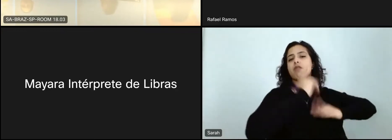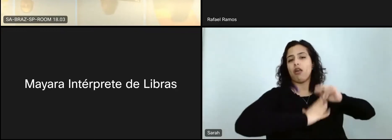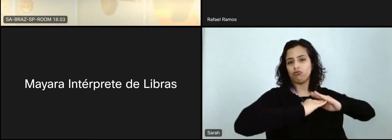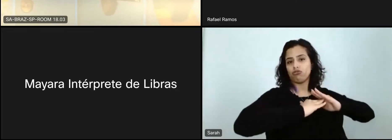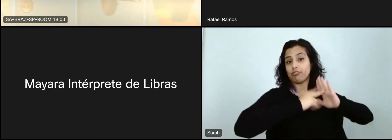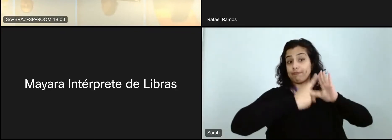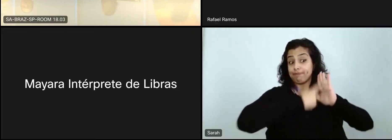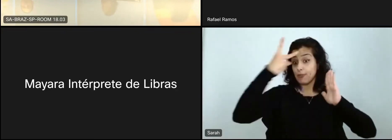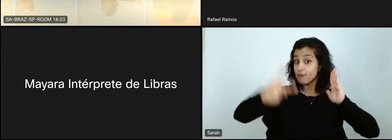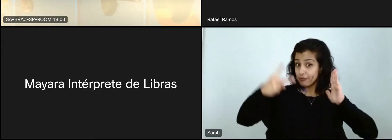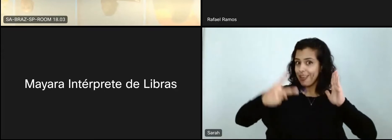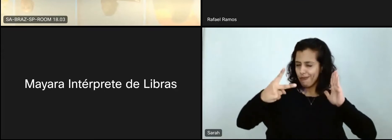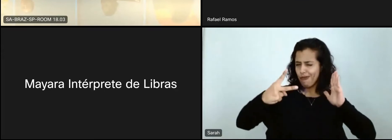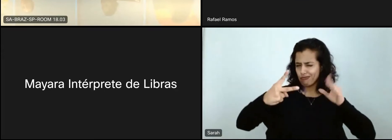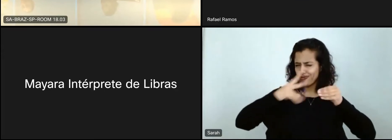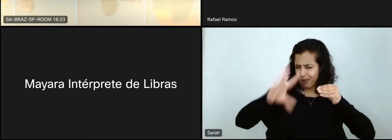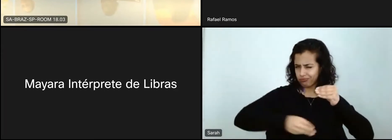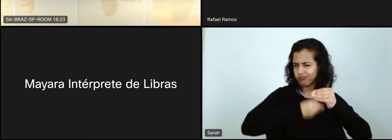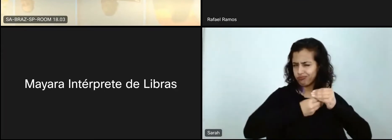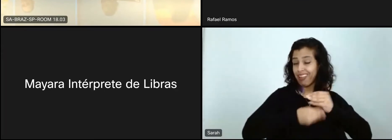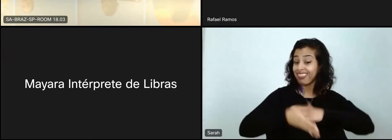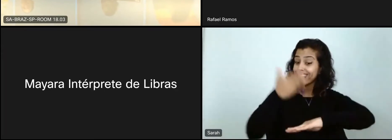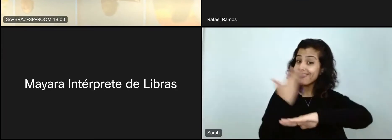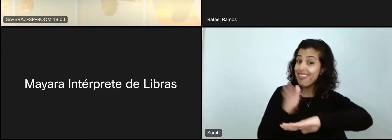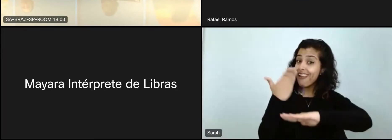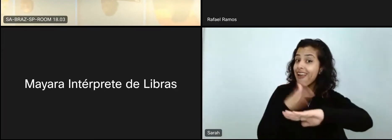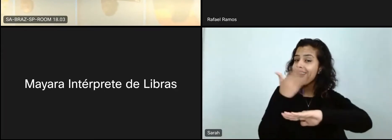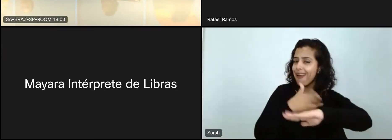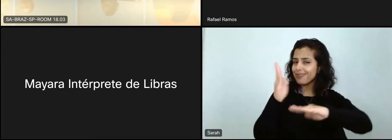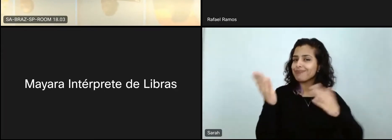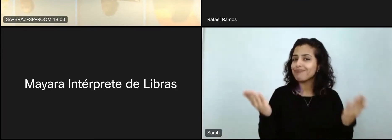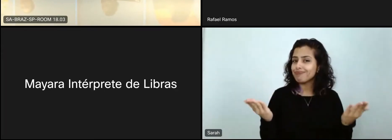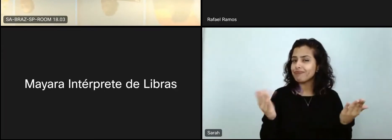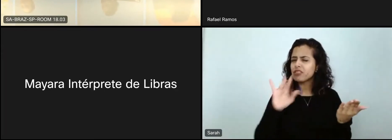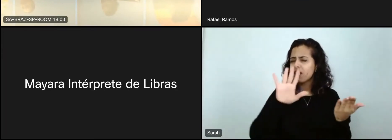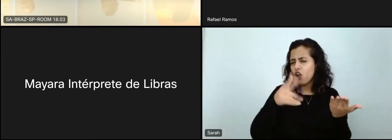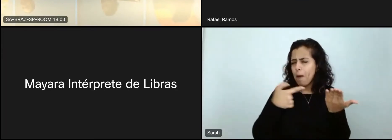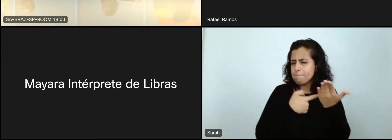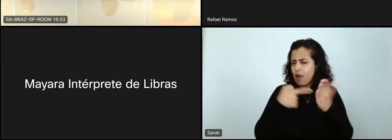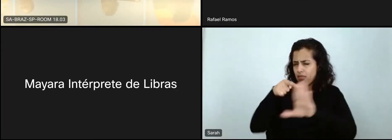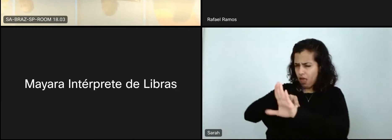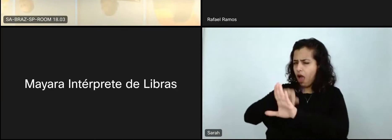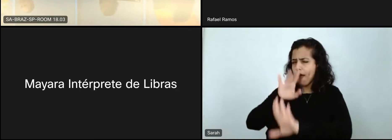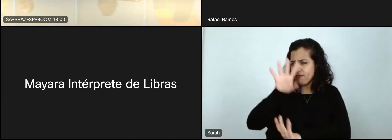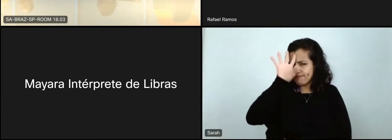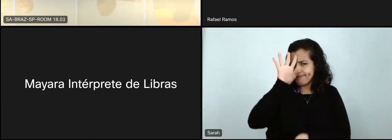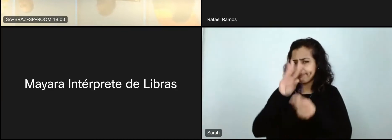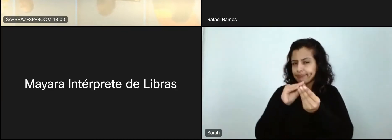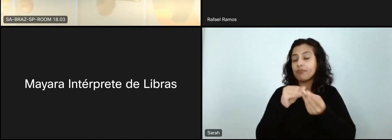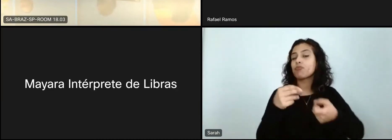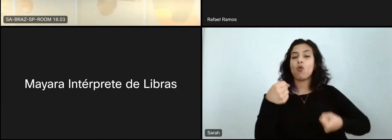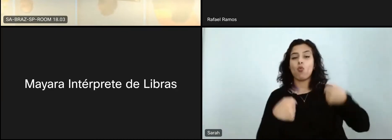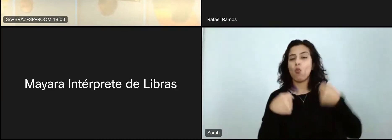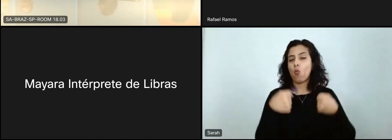para citar aí como é o processo de dirigir um automóvel, né? Vou eu falar de dirigir, não sei dirigir, mas eu sei, nas